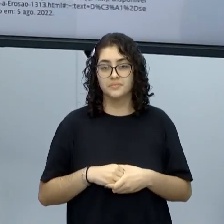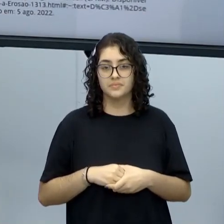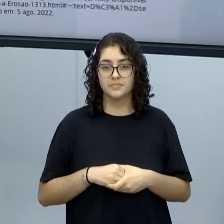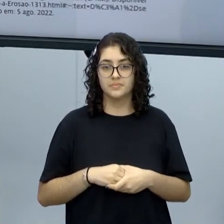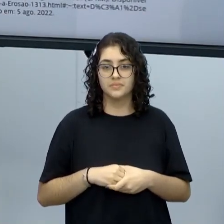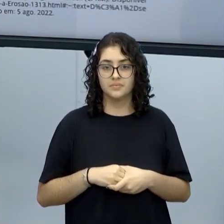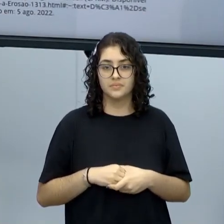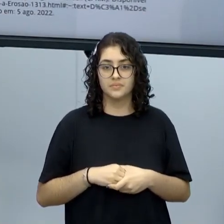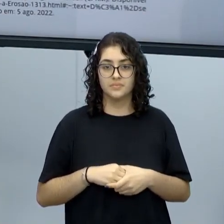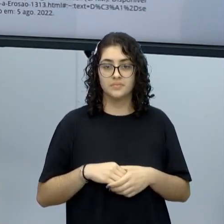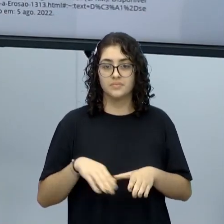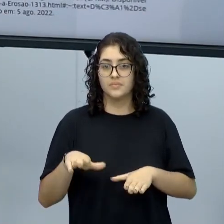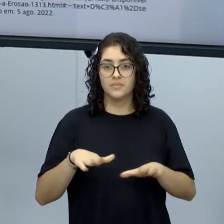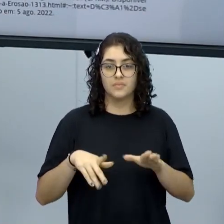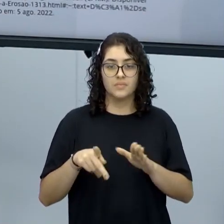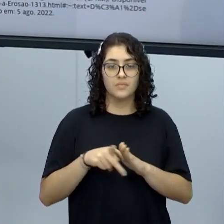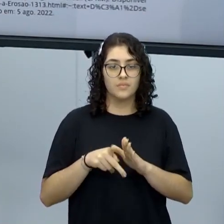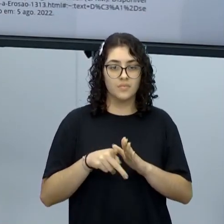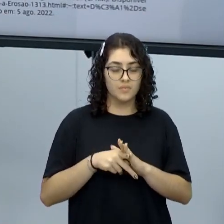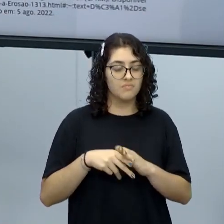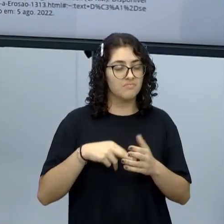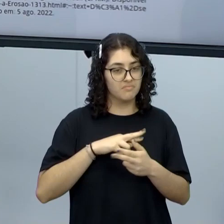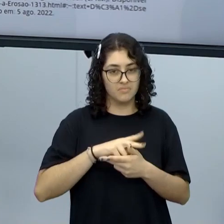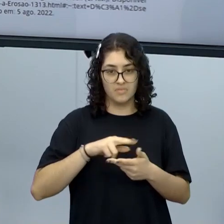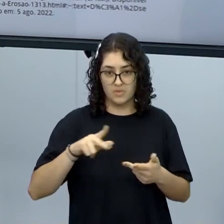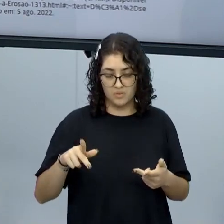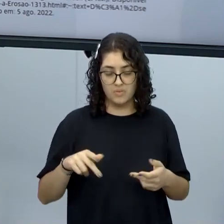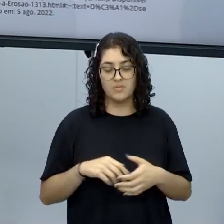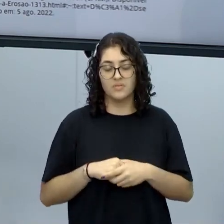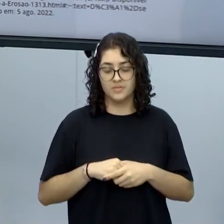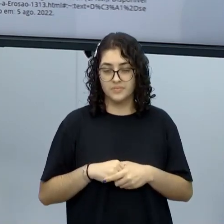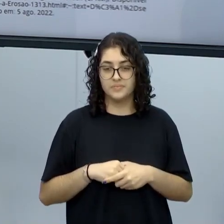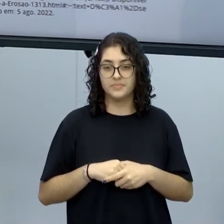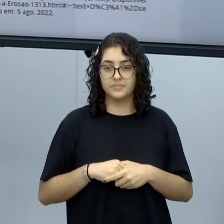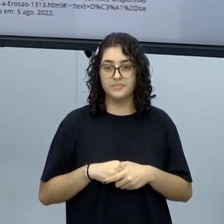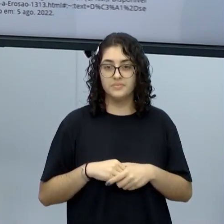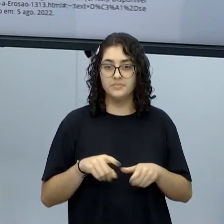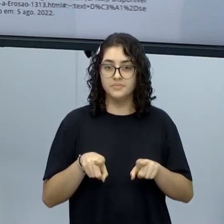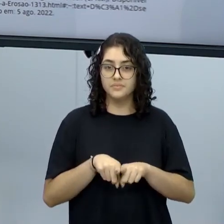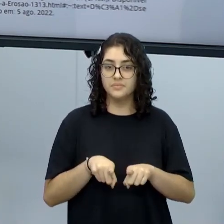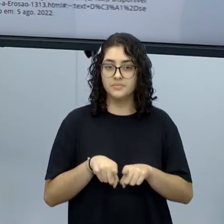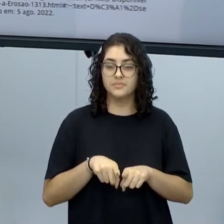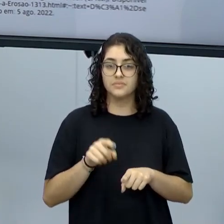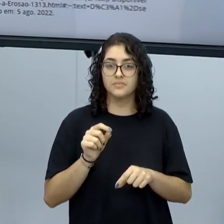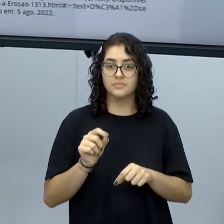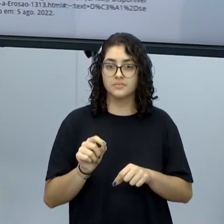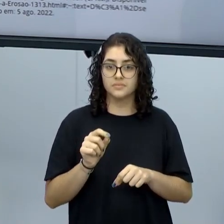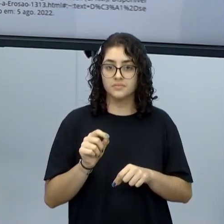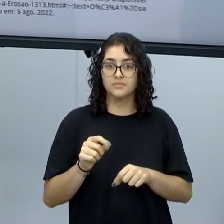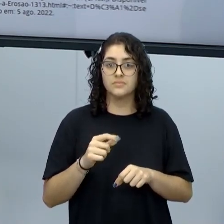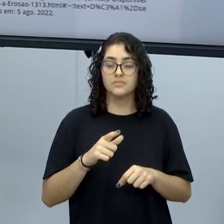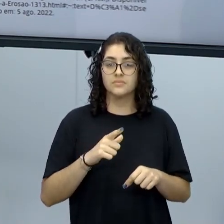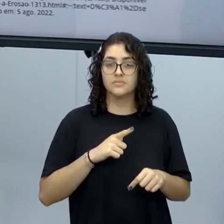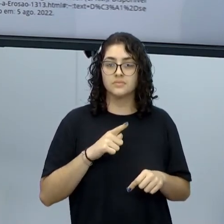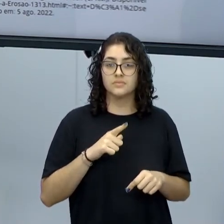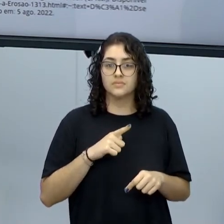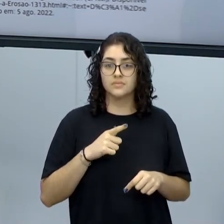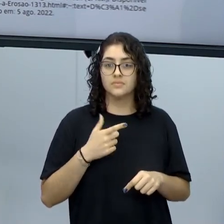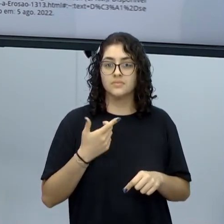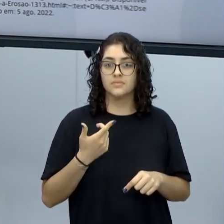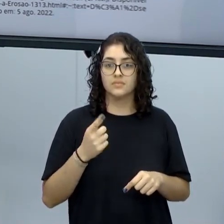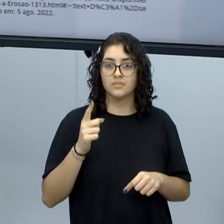movimento tectônico, movimento vulcânico, entre outras tantas coisas, e também os intemperismos que também